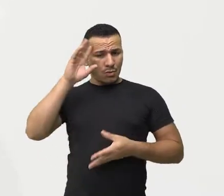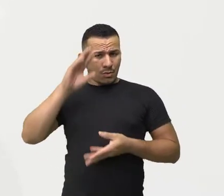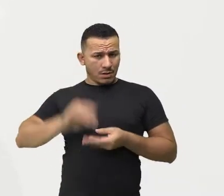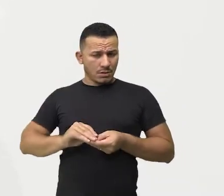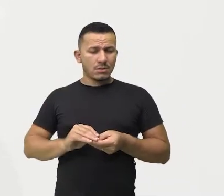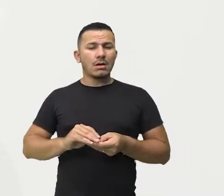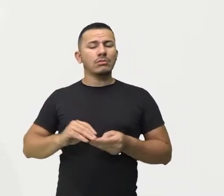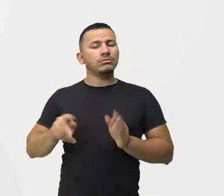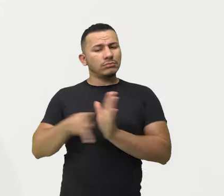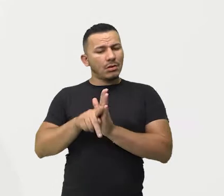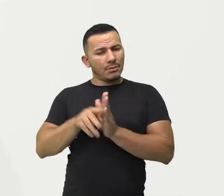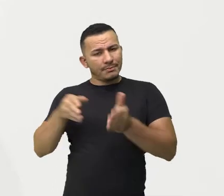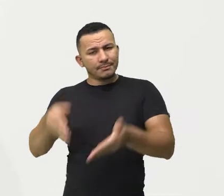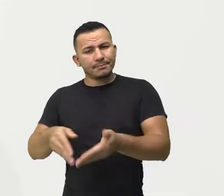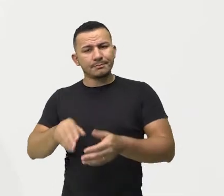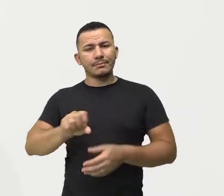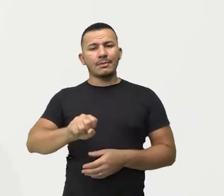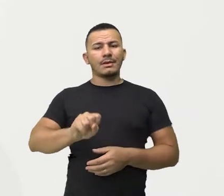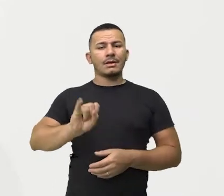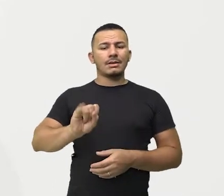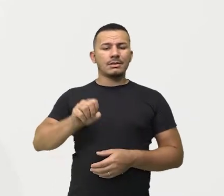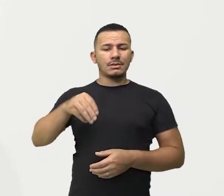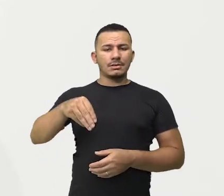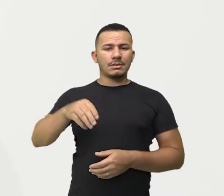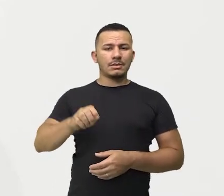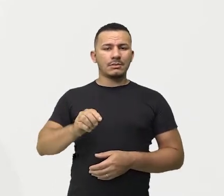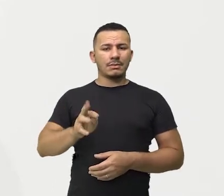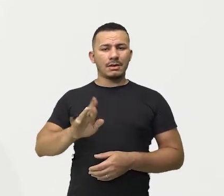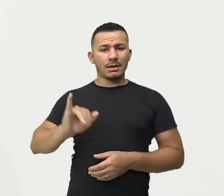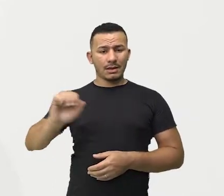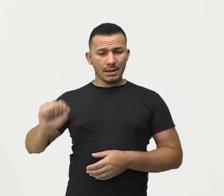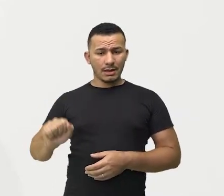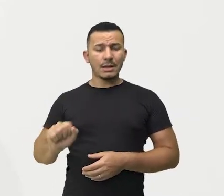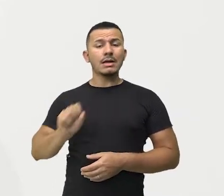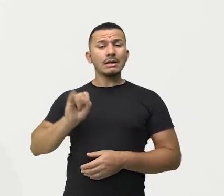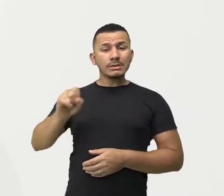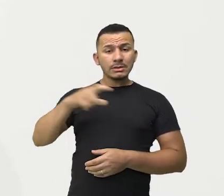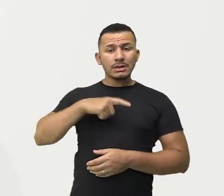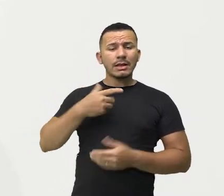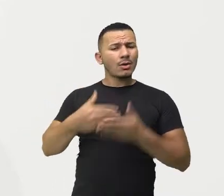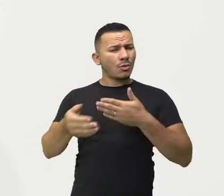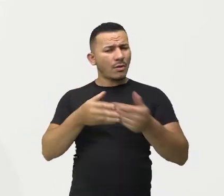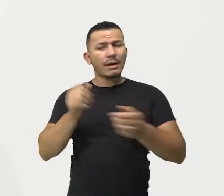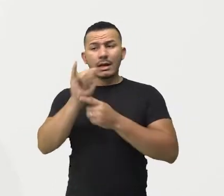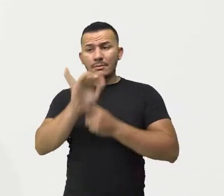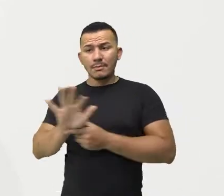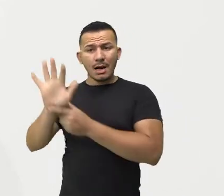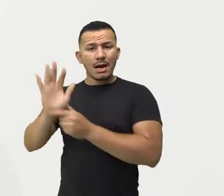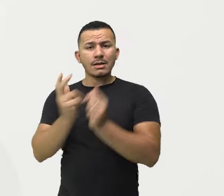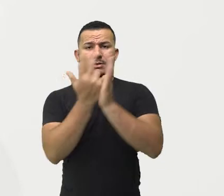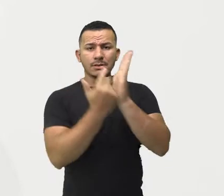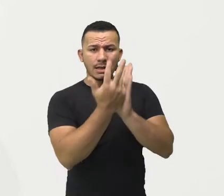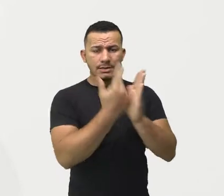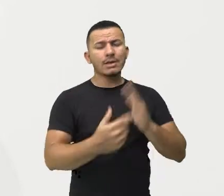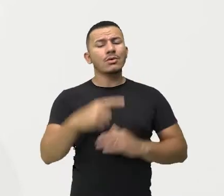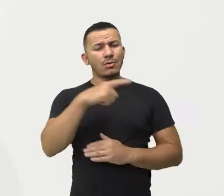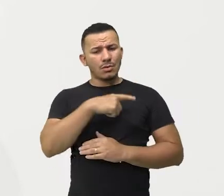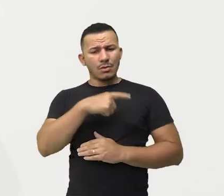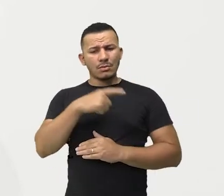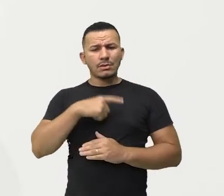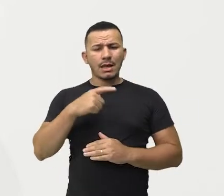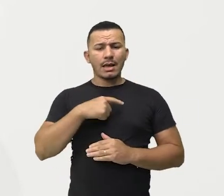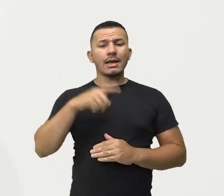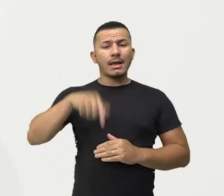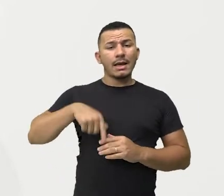sobre simetria. Toda figura que apresenta simetria possui pelo menos uma